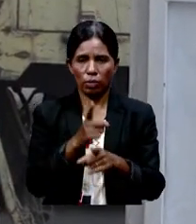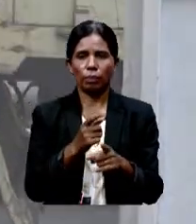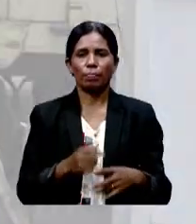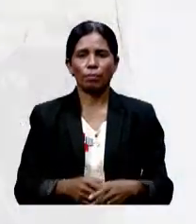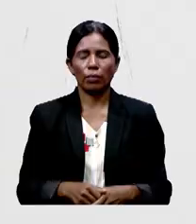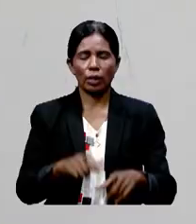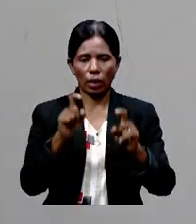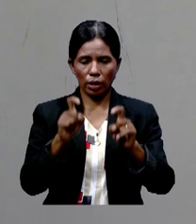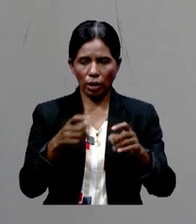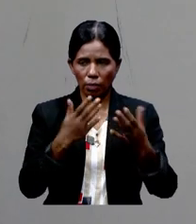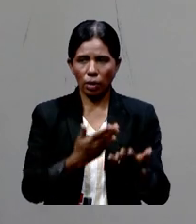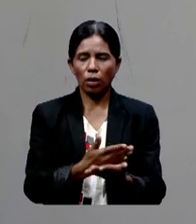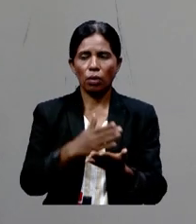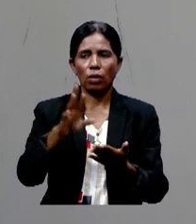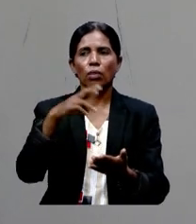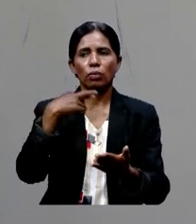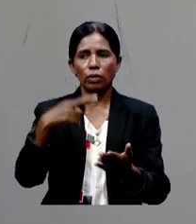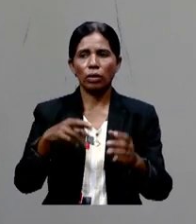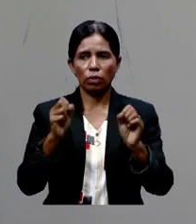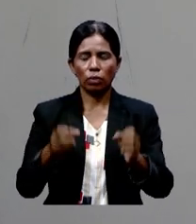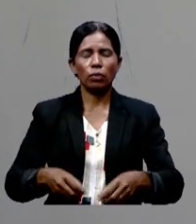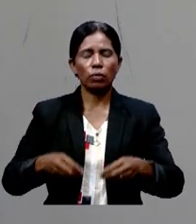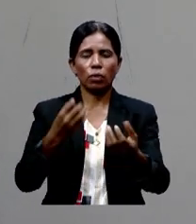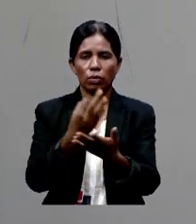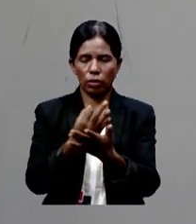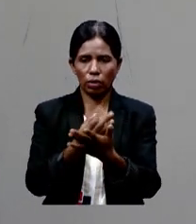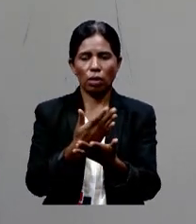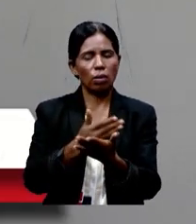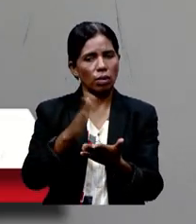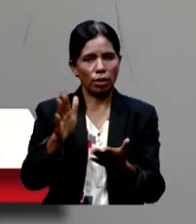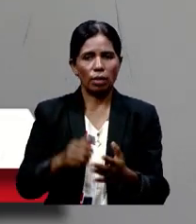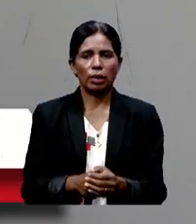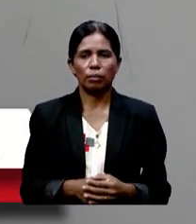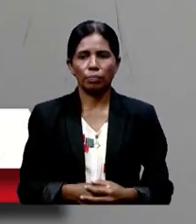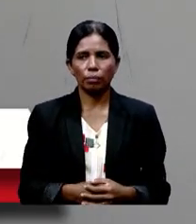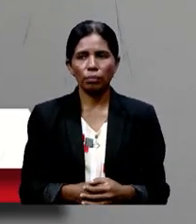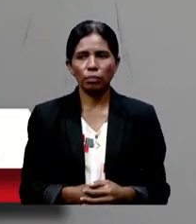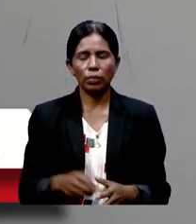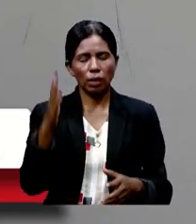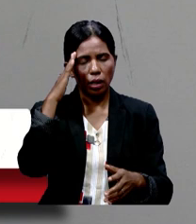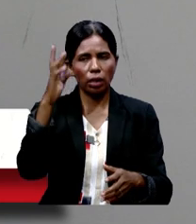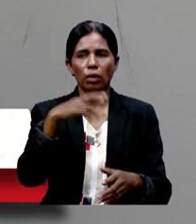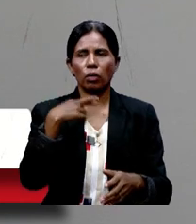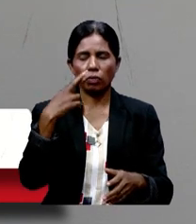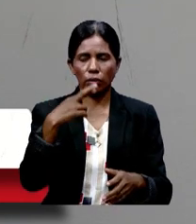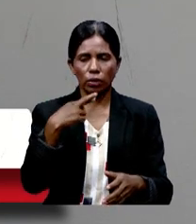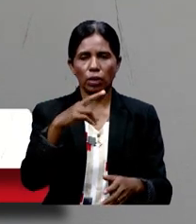Tem que passar a ser sua Fos, nebe, que subsídio. Legala, até nessa Fos